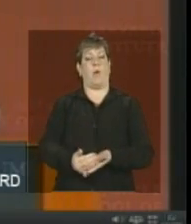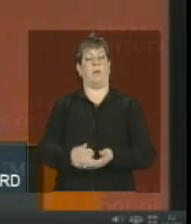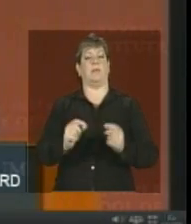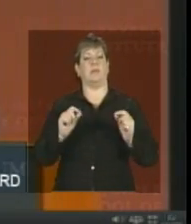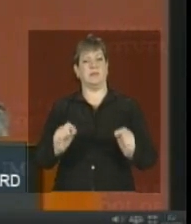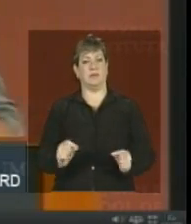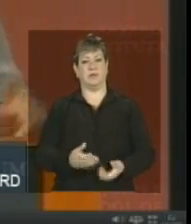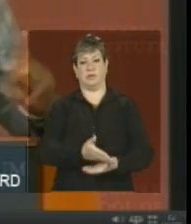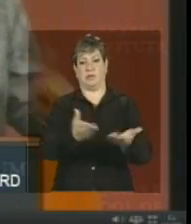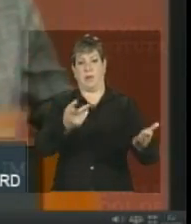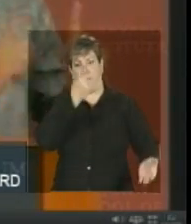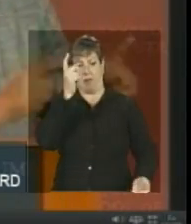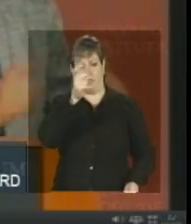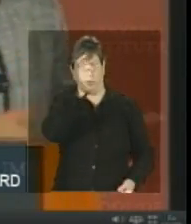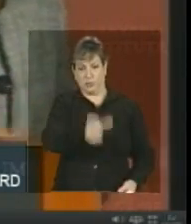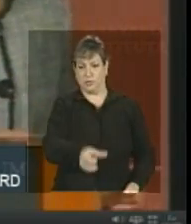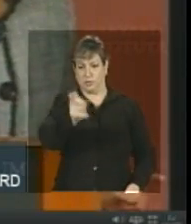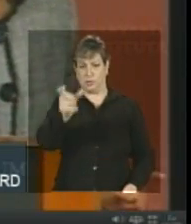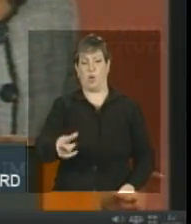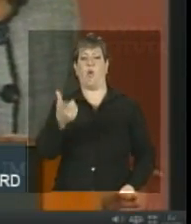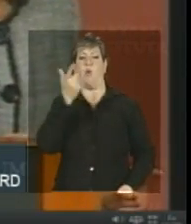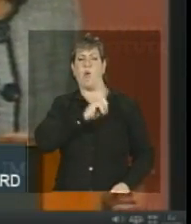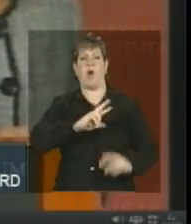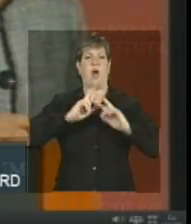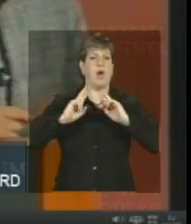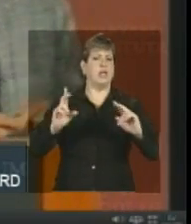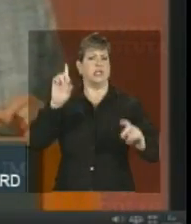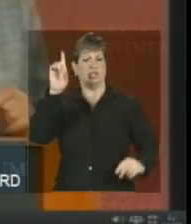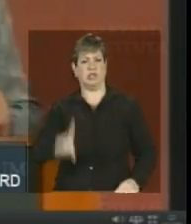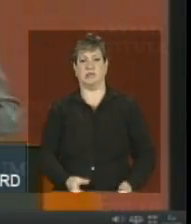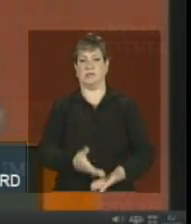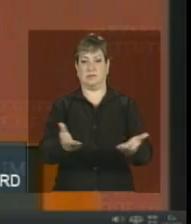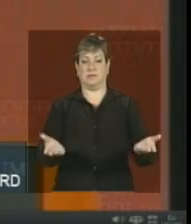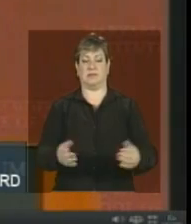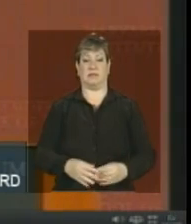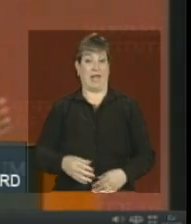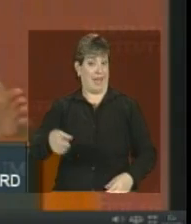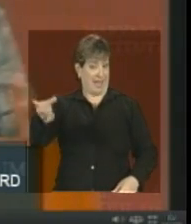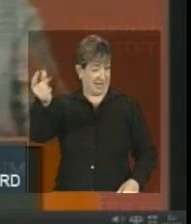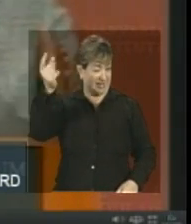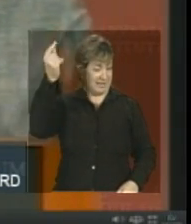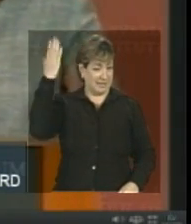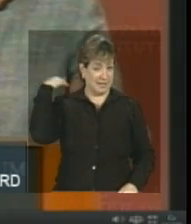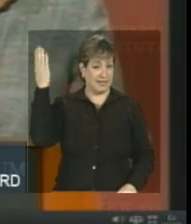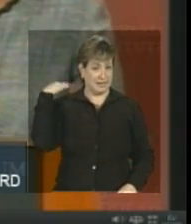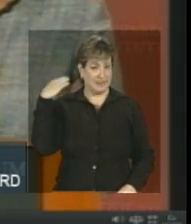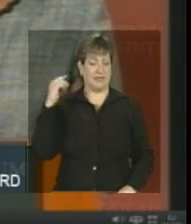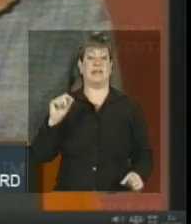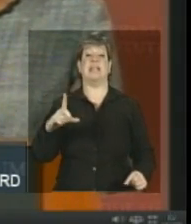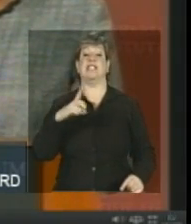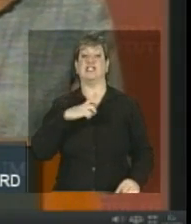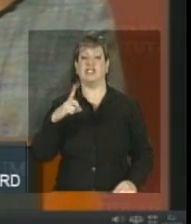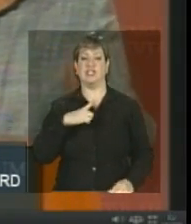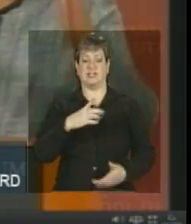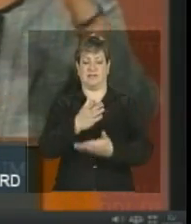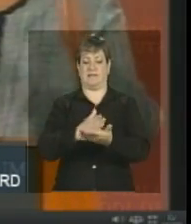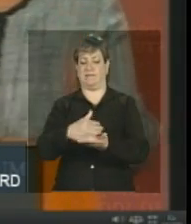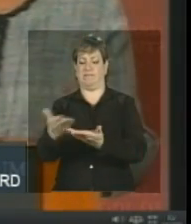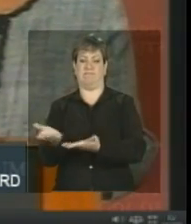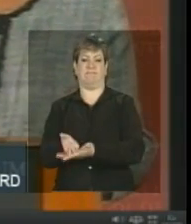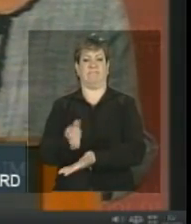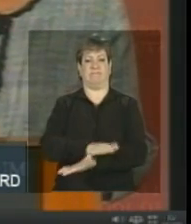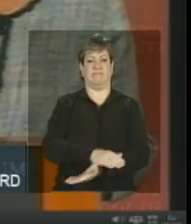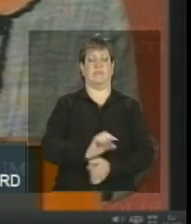sujeitos, passam a ter reivindicações. No passado, havia claramente um divisor de água.